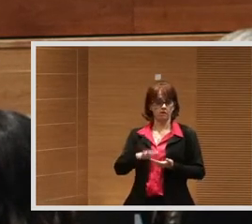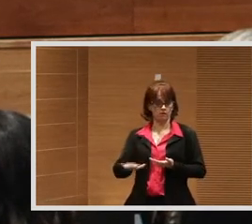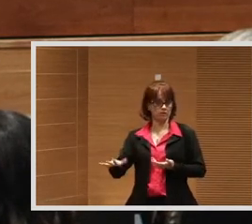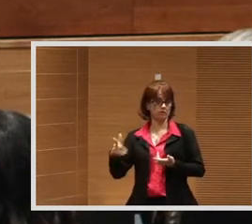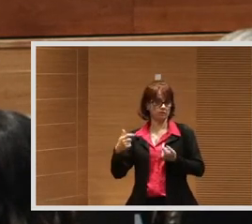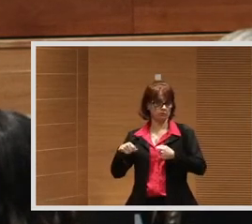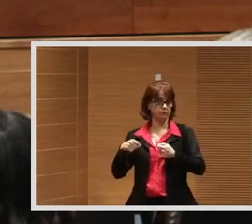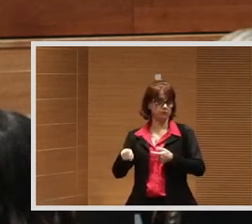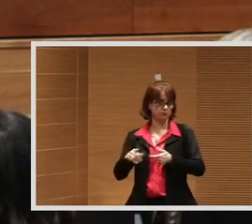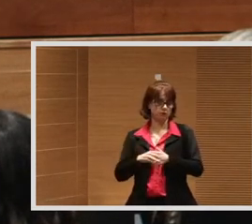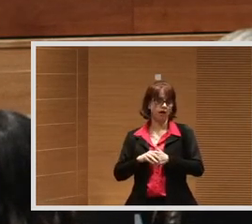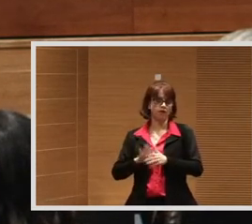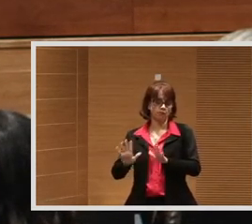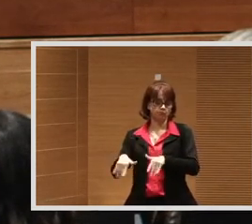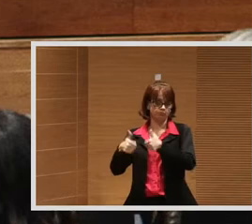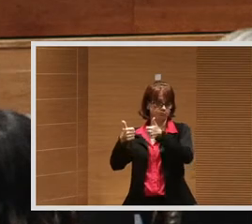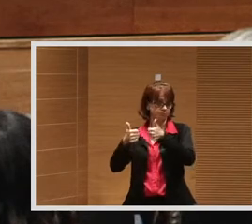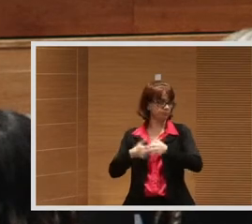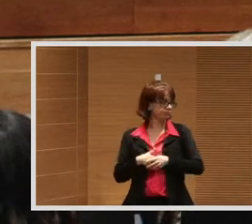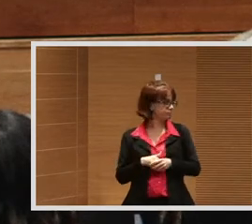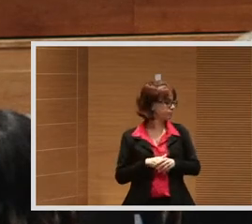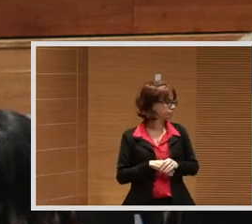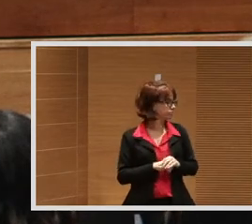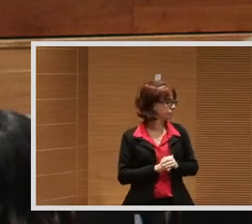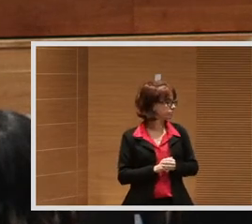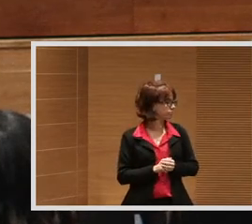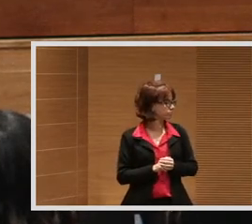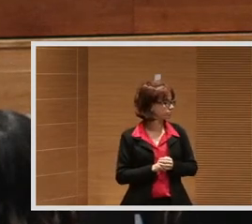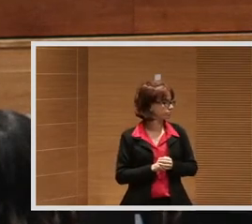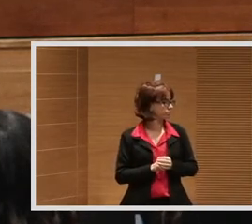comportavam. E é isso. Obrigada.